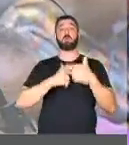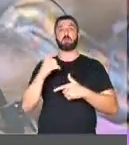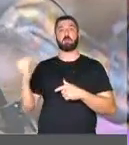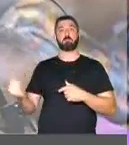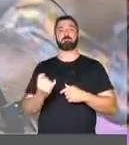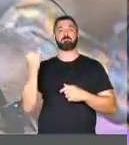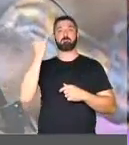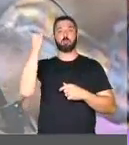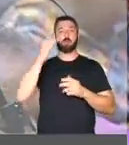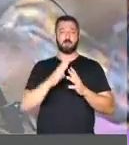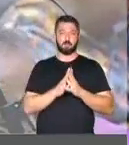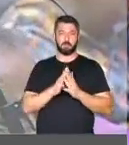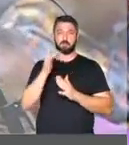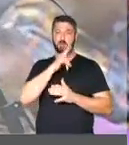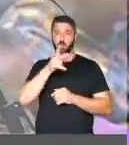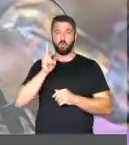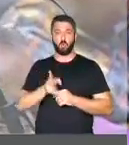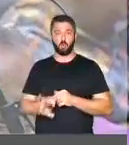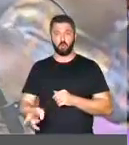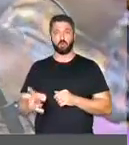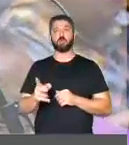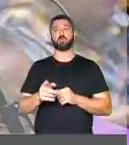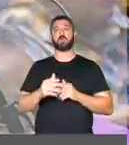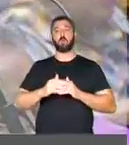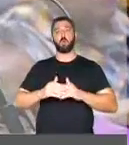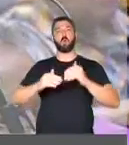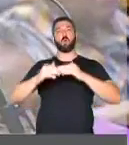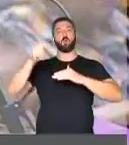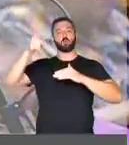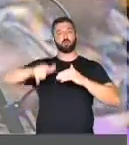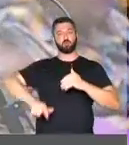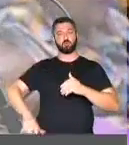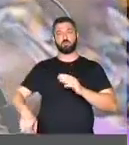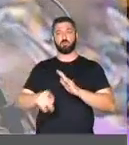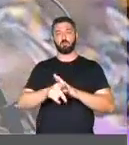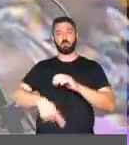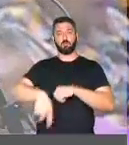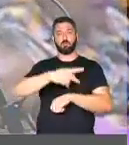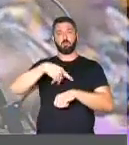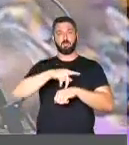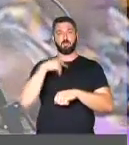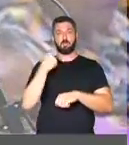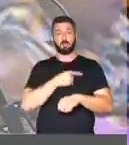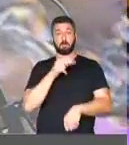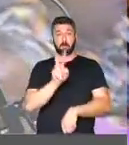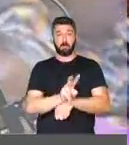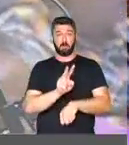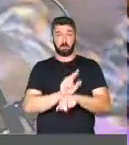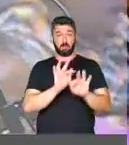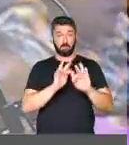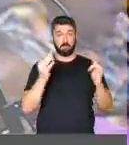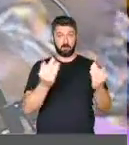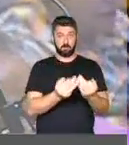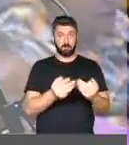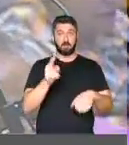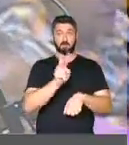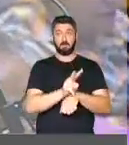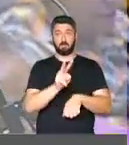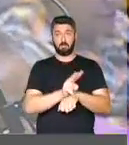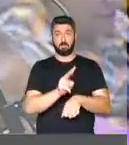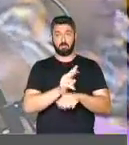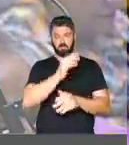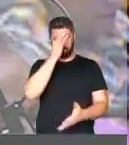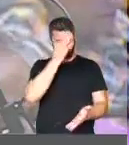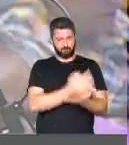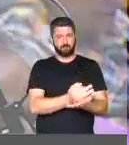trabalho fundamental para continuarmos reconstruindo os muros da nossa nação, para proteger a família, para